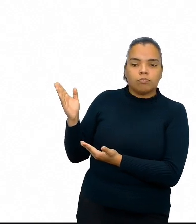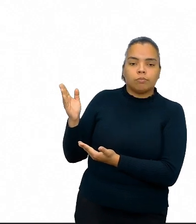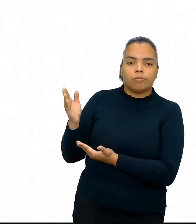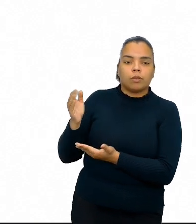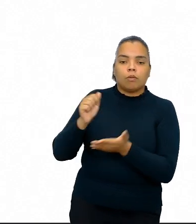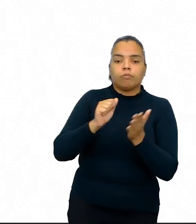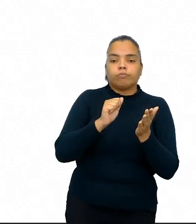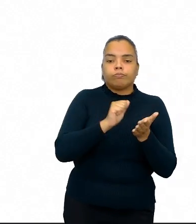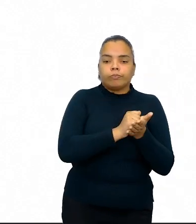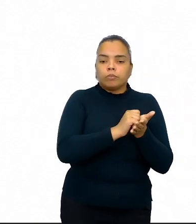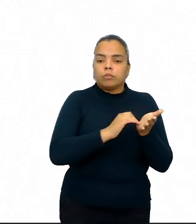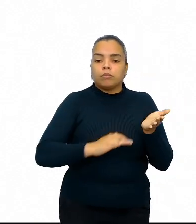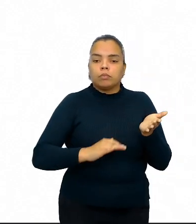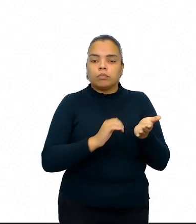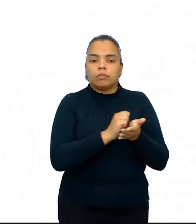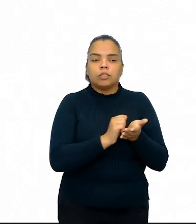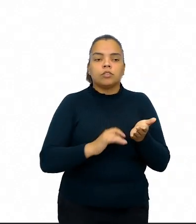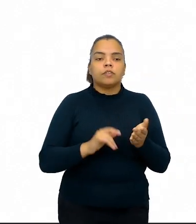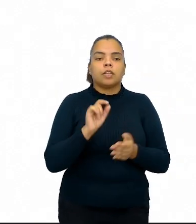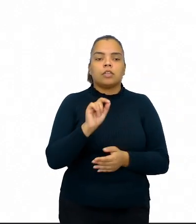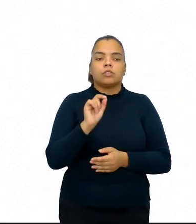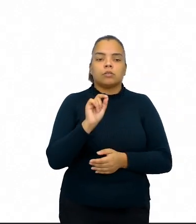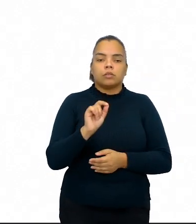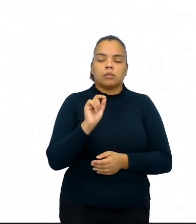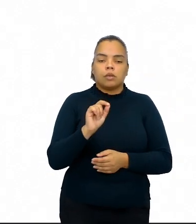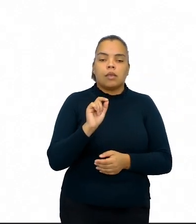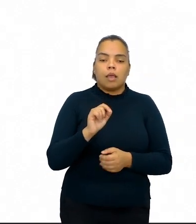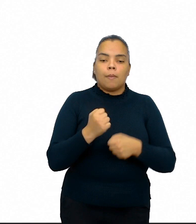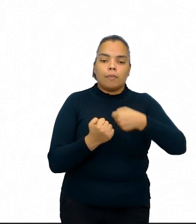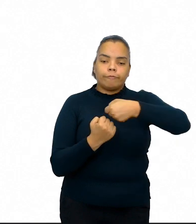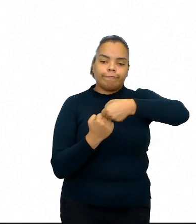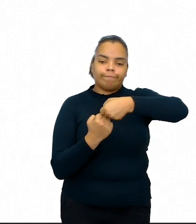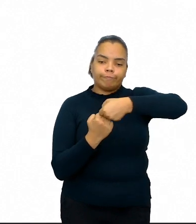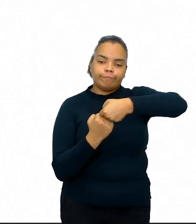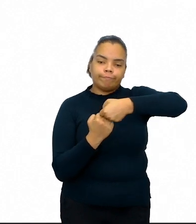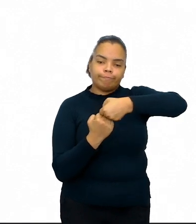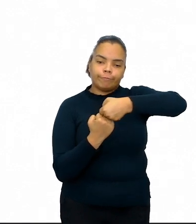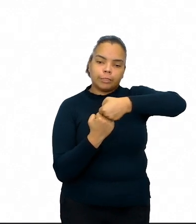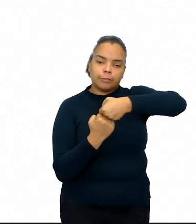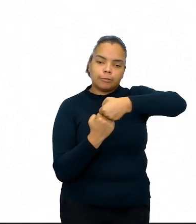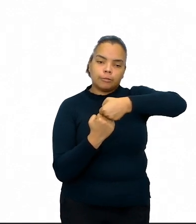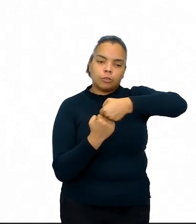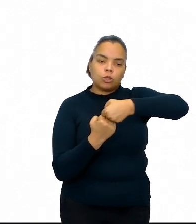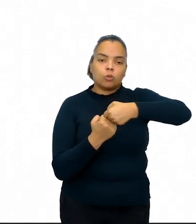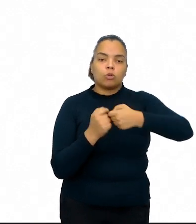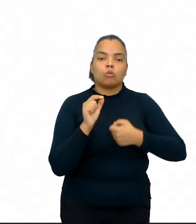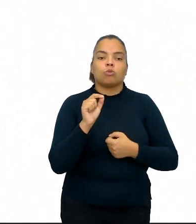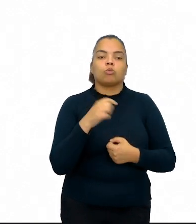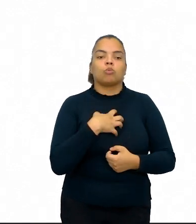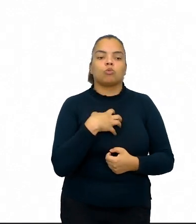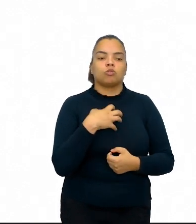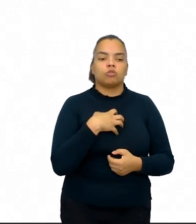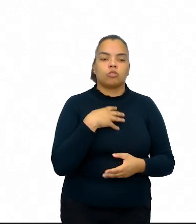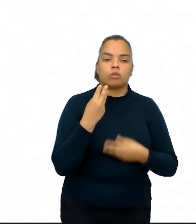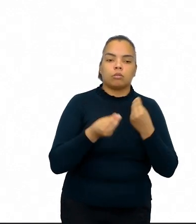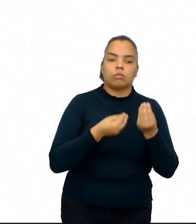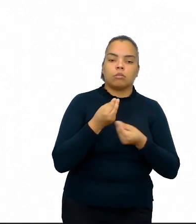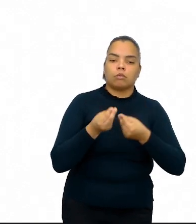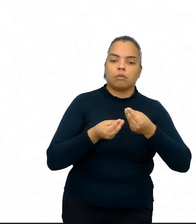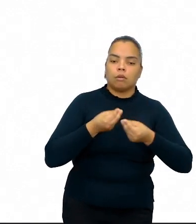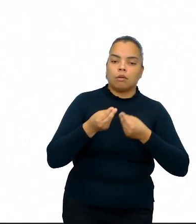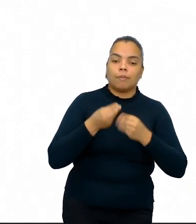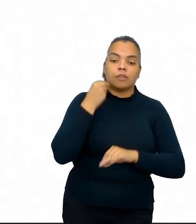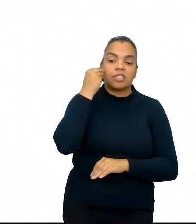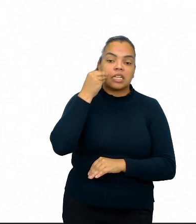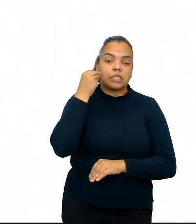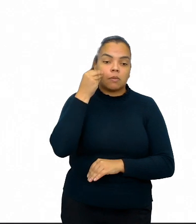prática de descalcificação dos ossos provocadas pelo meio ácido. E assim nós podemos executar esse experimento